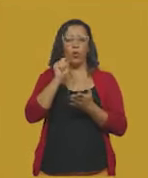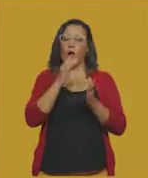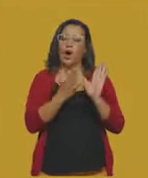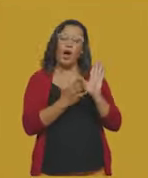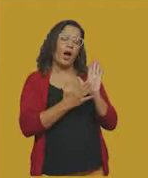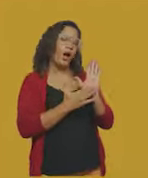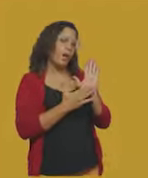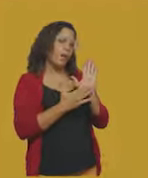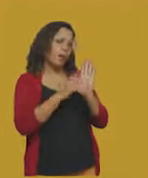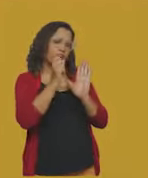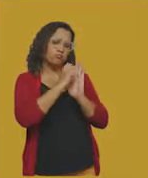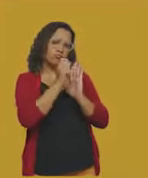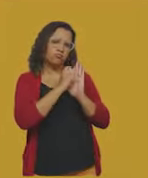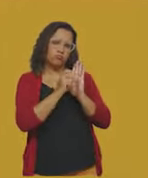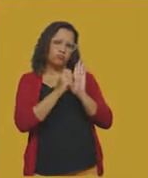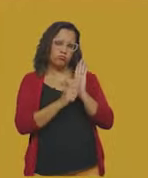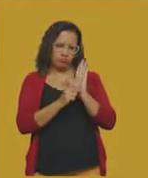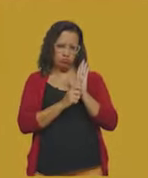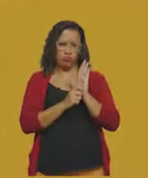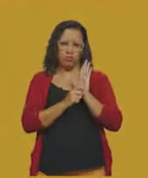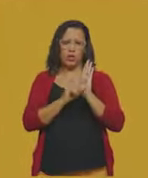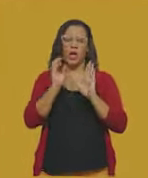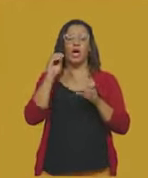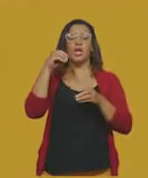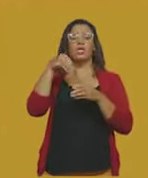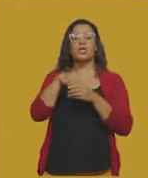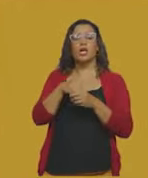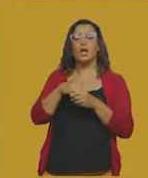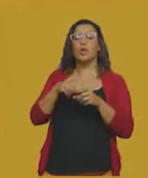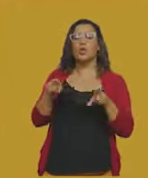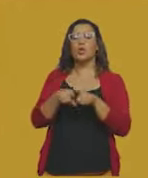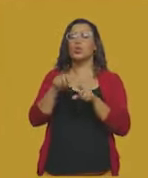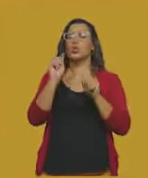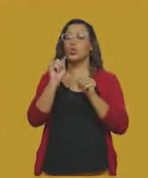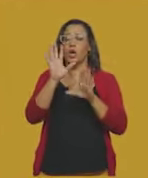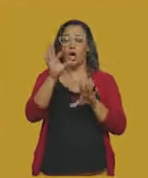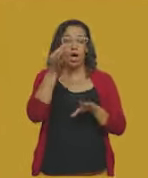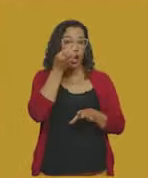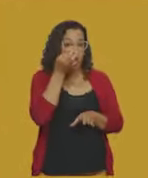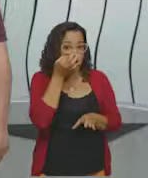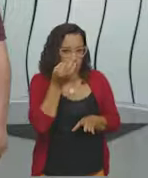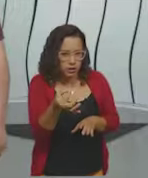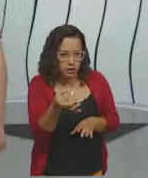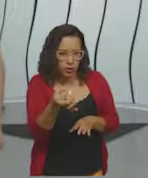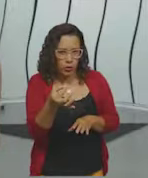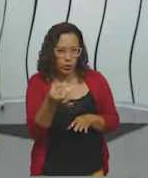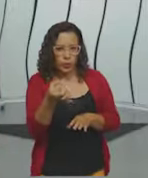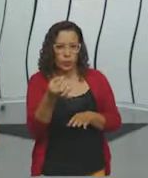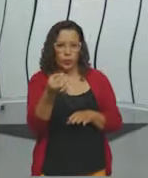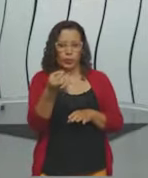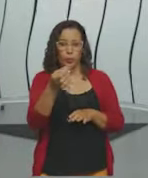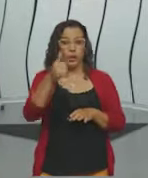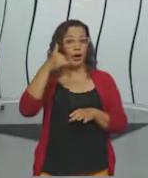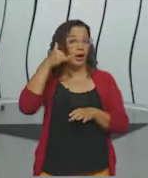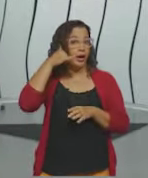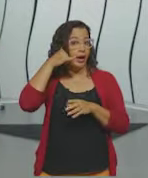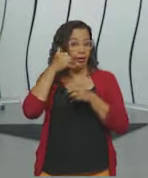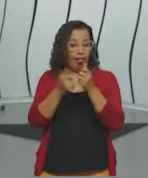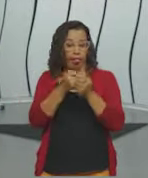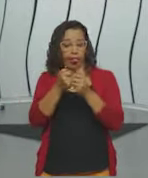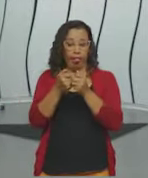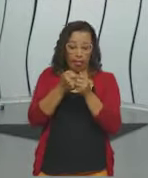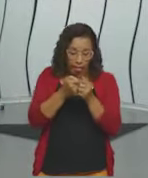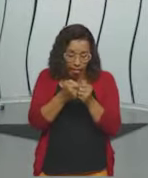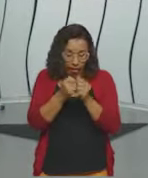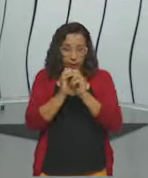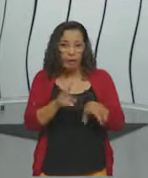intervenção esteja na conclusão do texto. Presta muita atenção aqui. Larga aí o celular, para de olhar para o